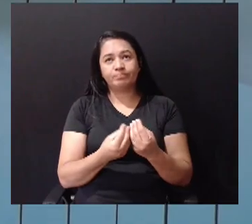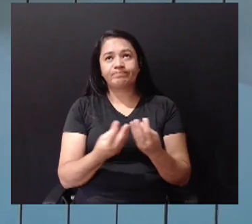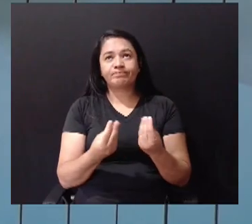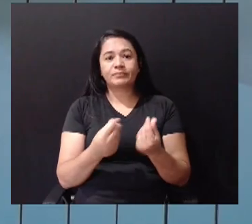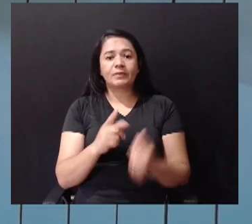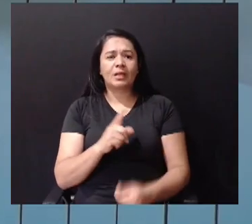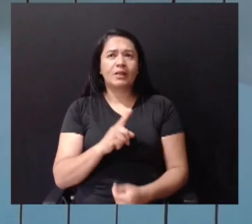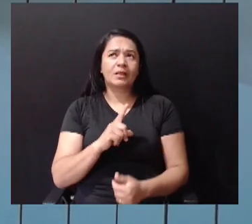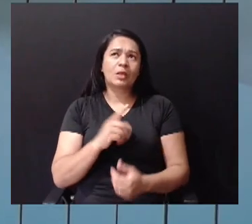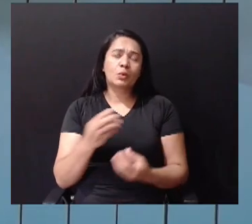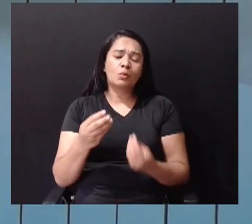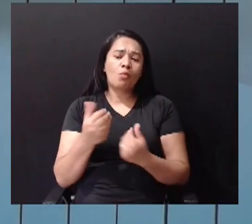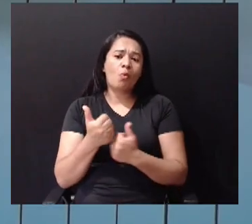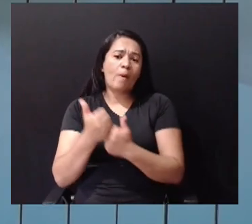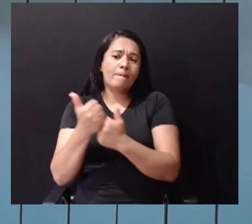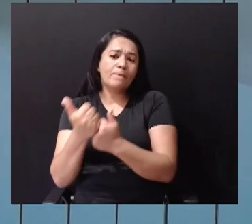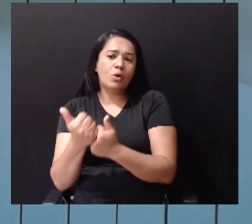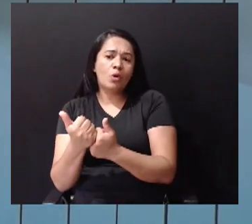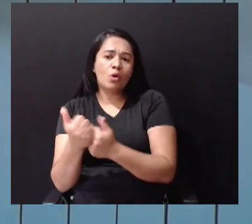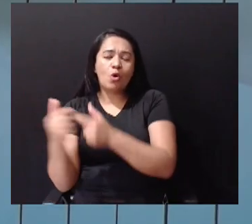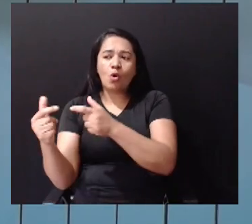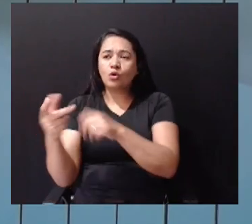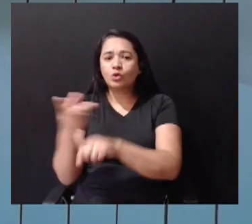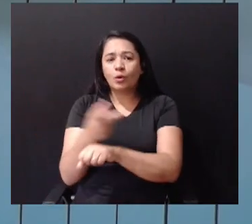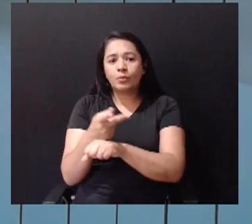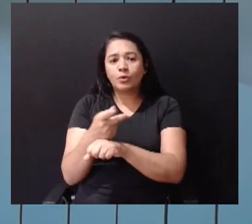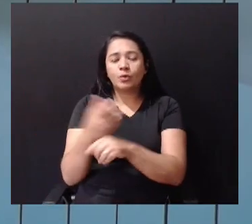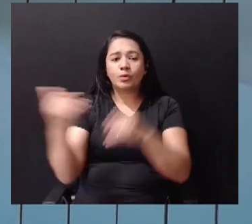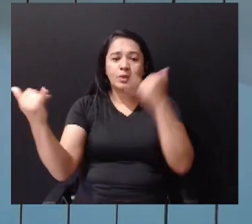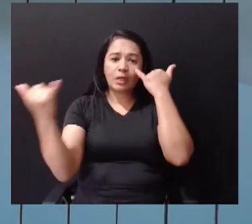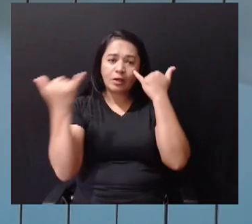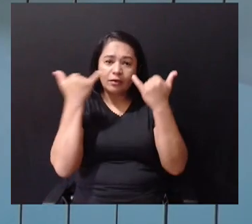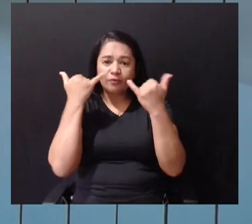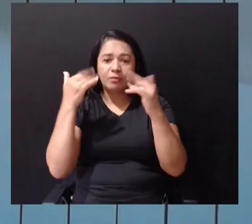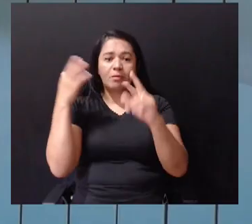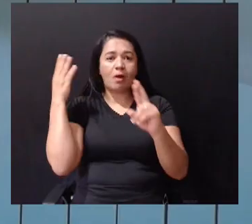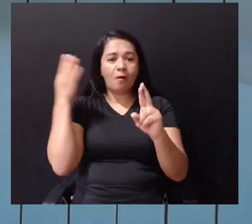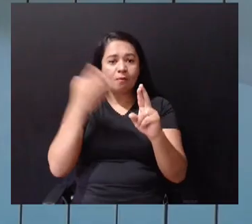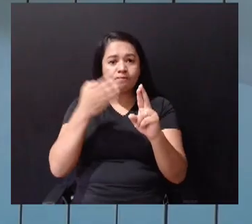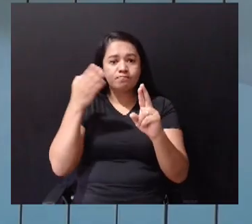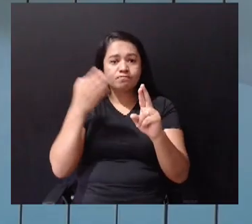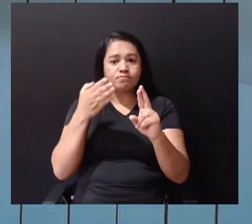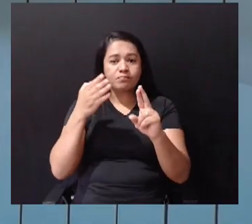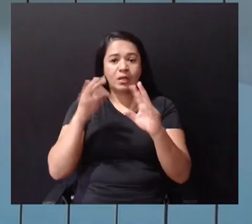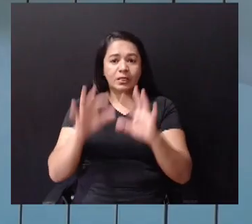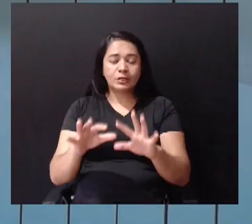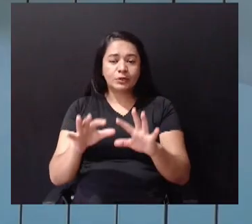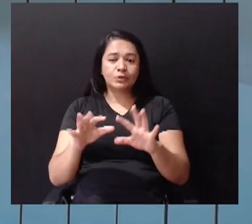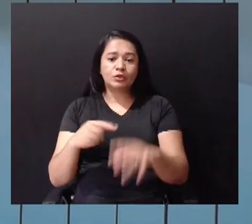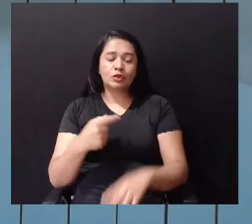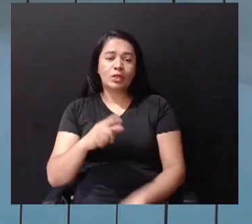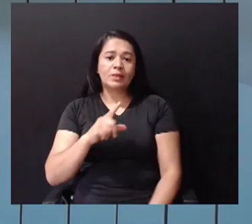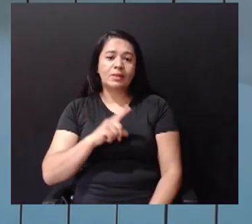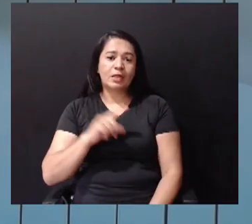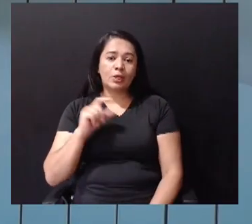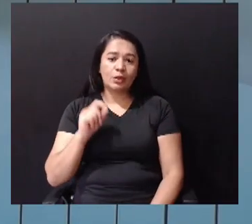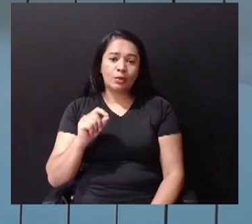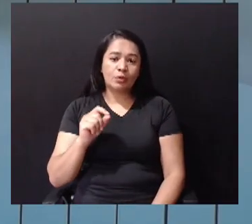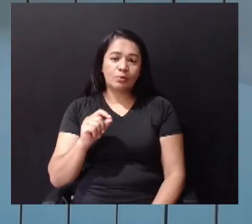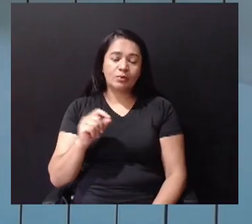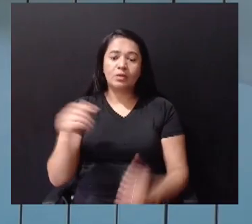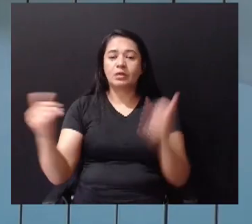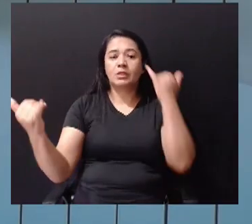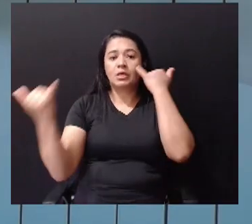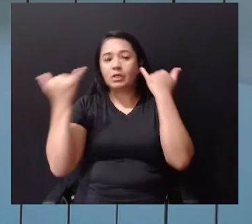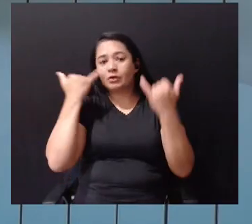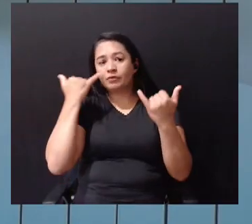Onde que elas podem buscar informação referente a essa situação? Nós temos informações, o SUS,